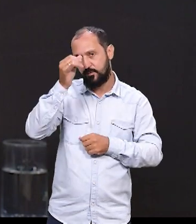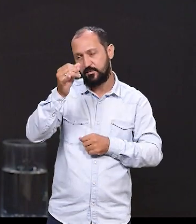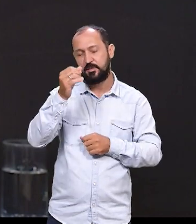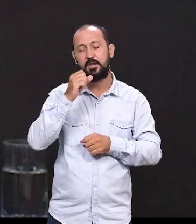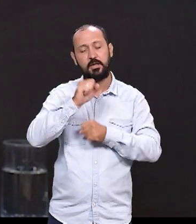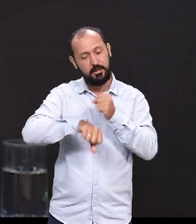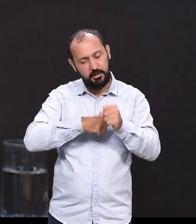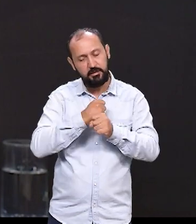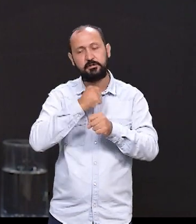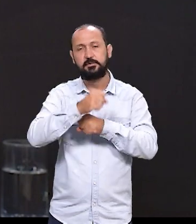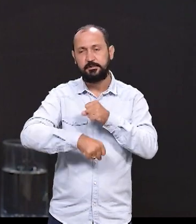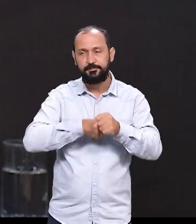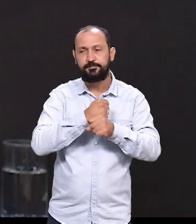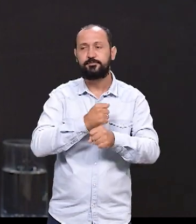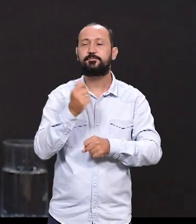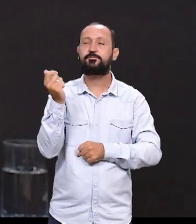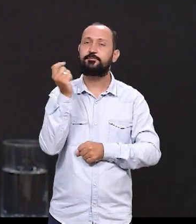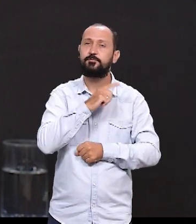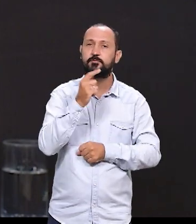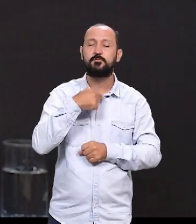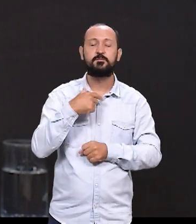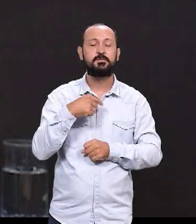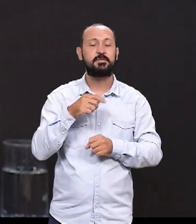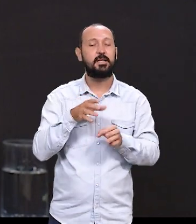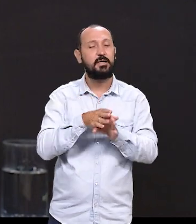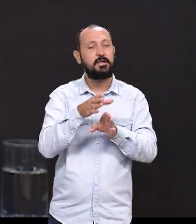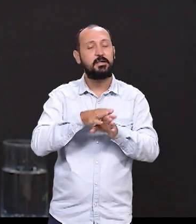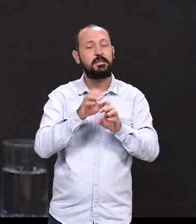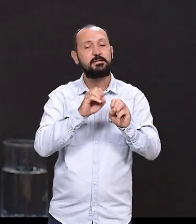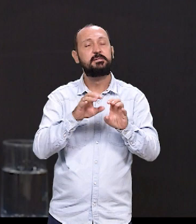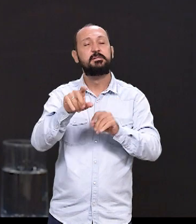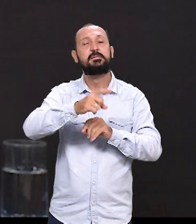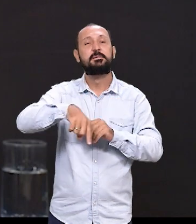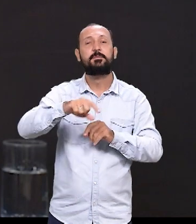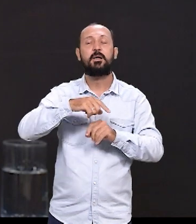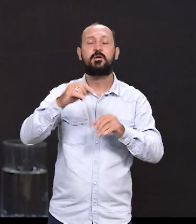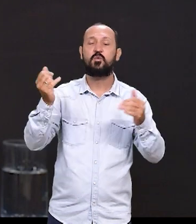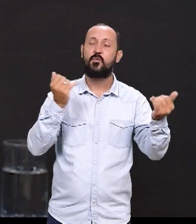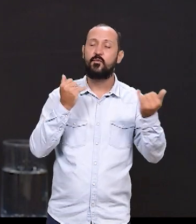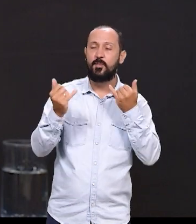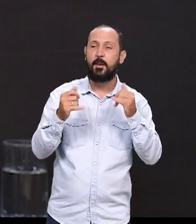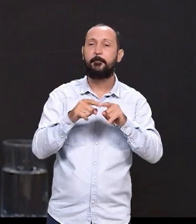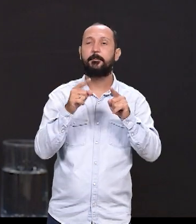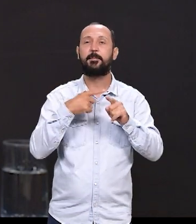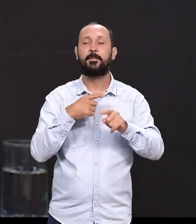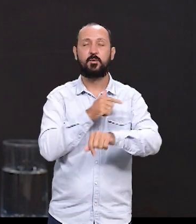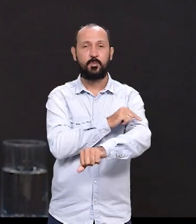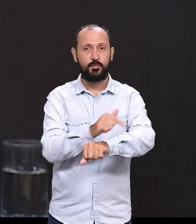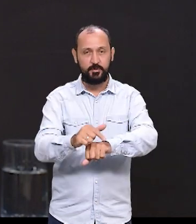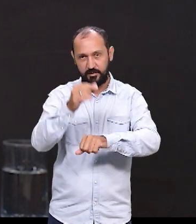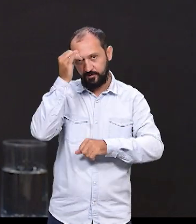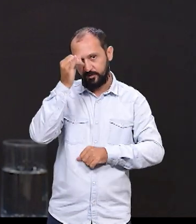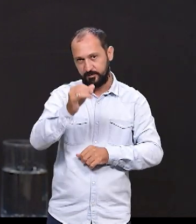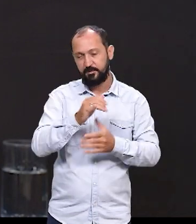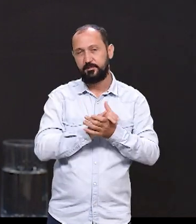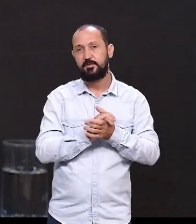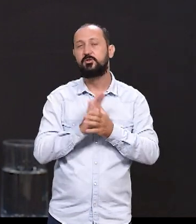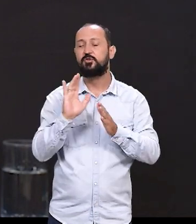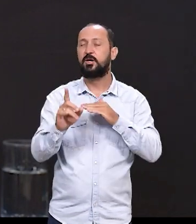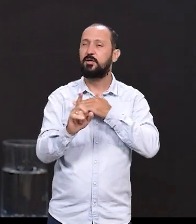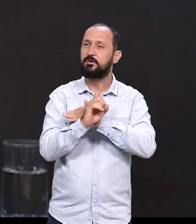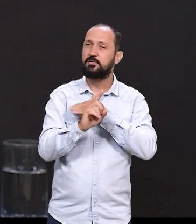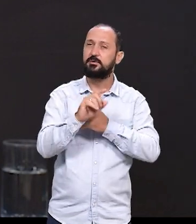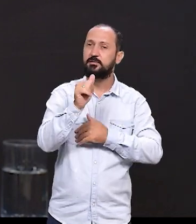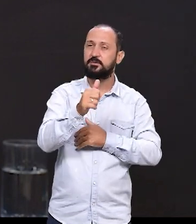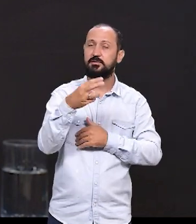prevenção e ano a ano a ano a gente possa convencê-los eh não só com a informação mas com a atitude da prevenção